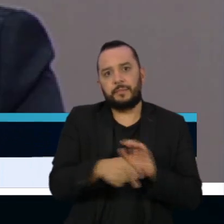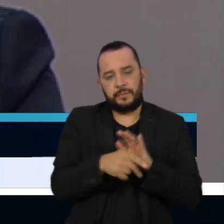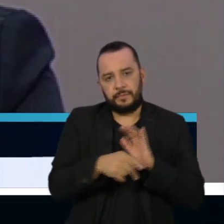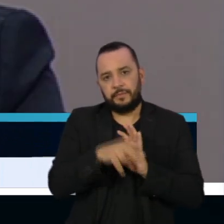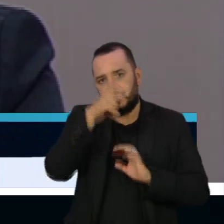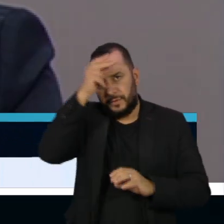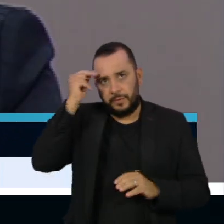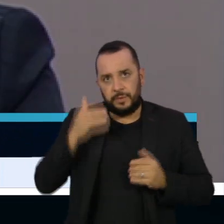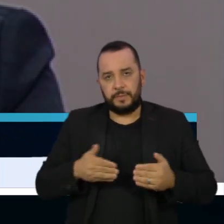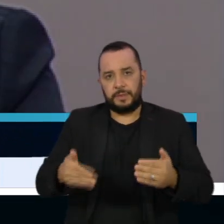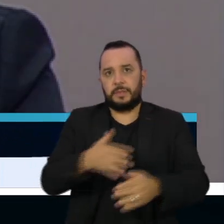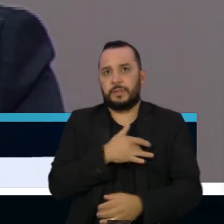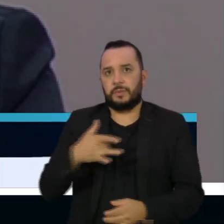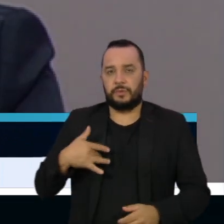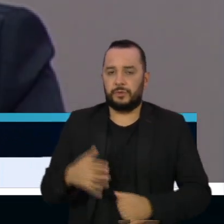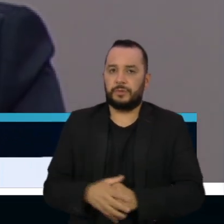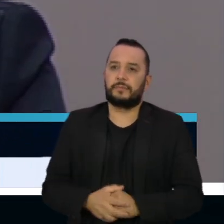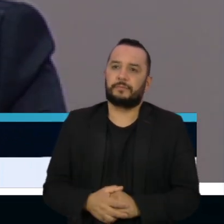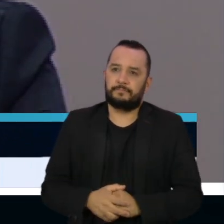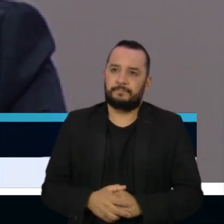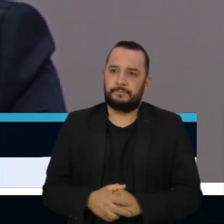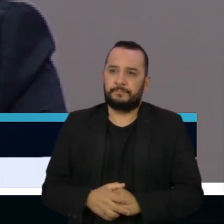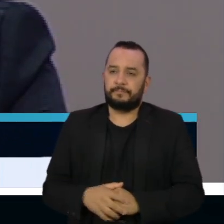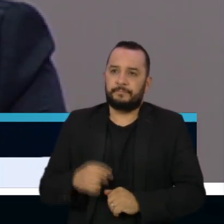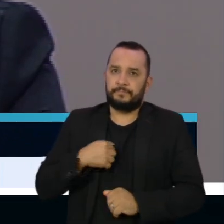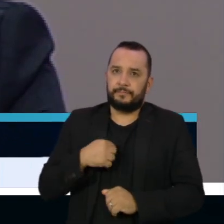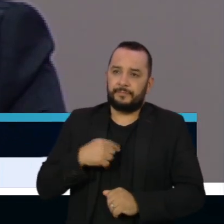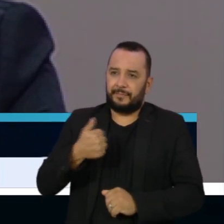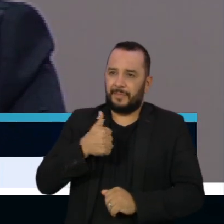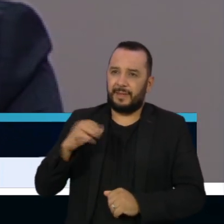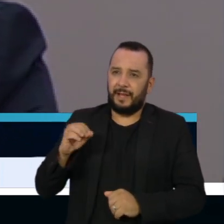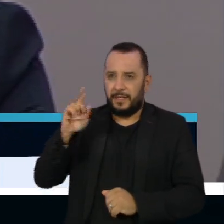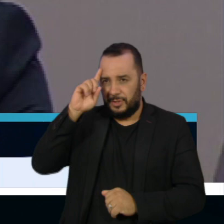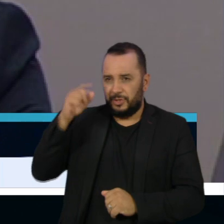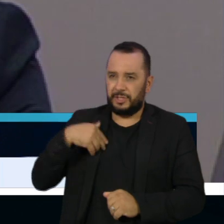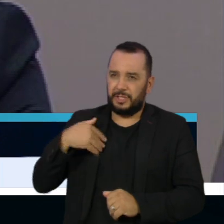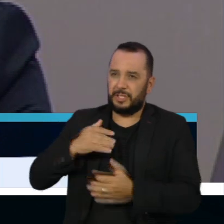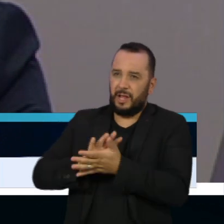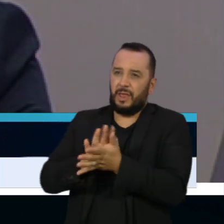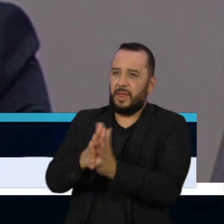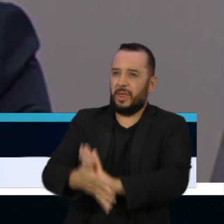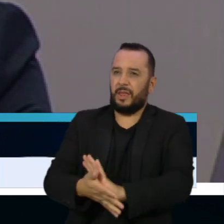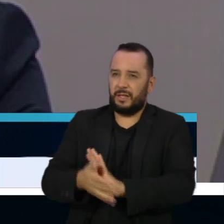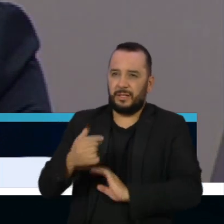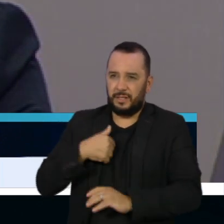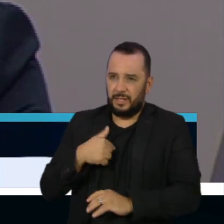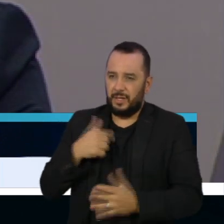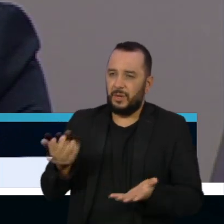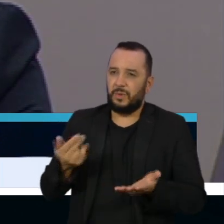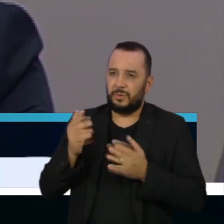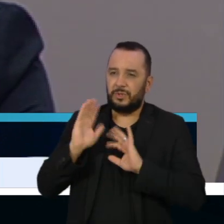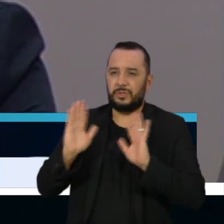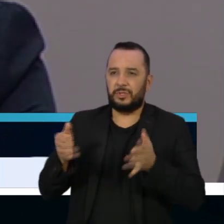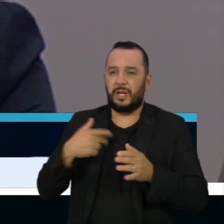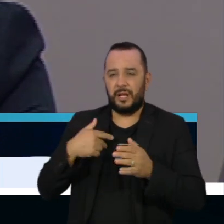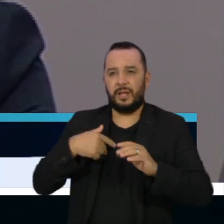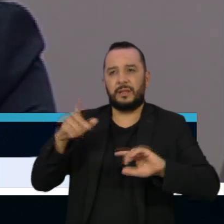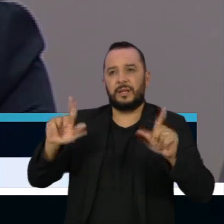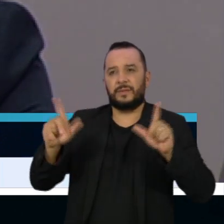Saúde estou há mais de 10 dias sendo massacrado excitado em todos os veículos de comunicação